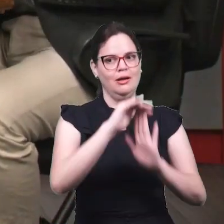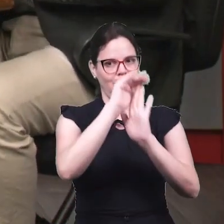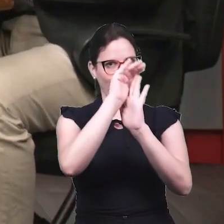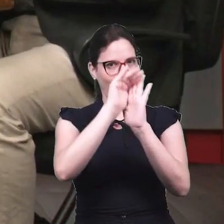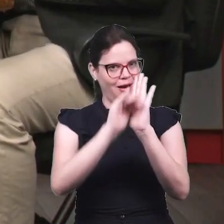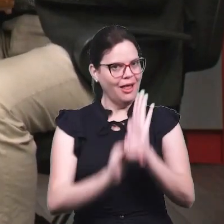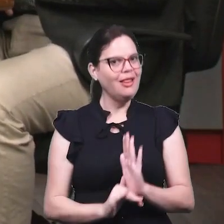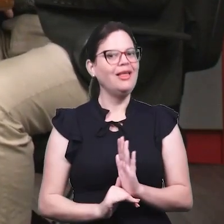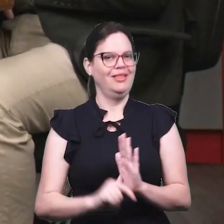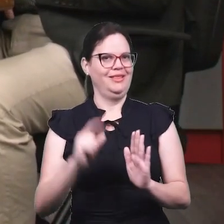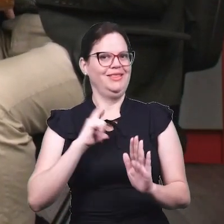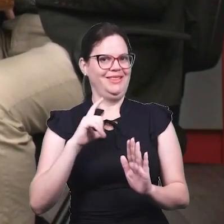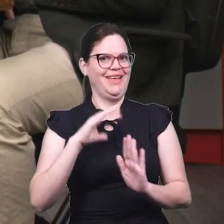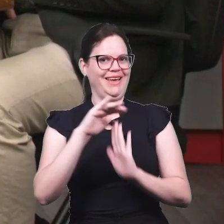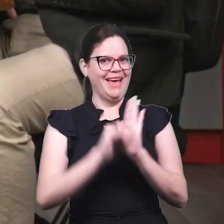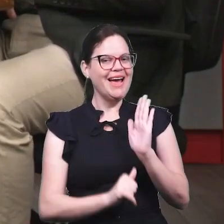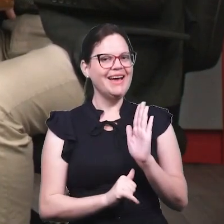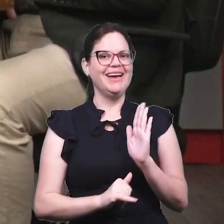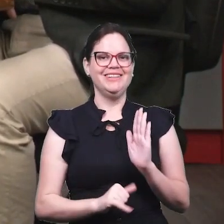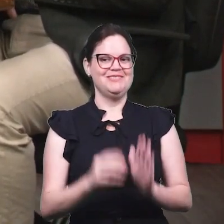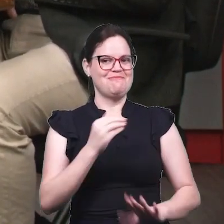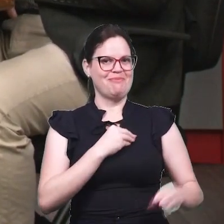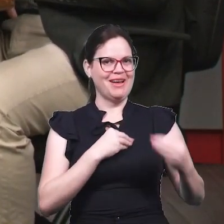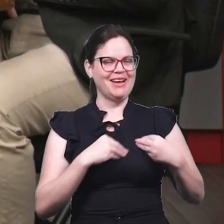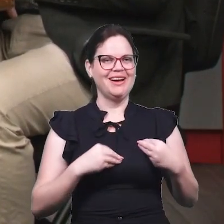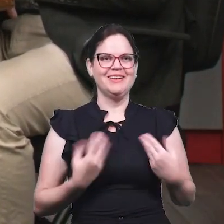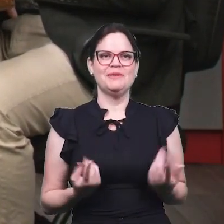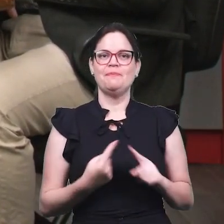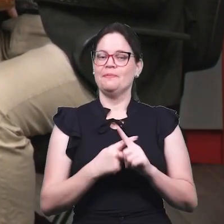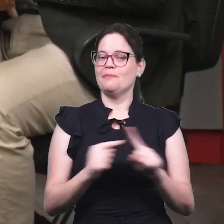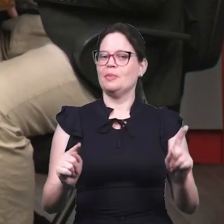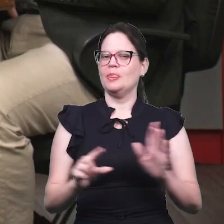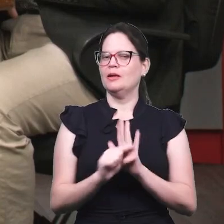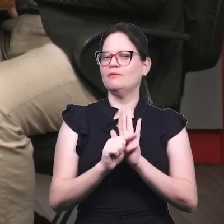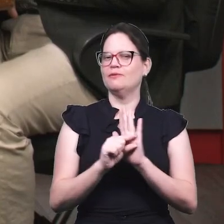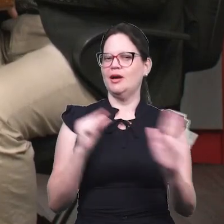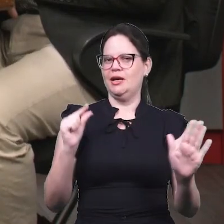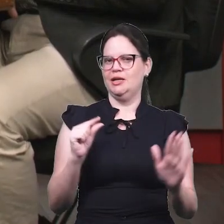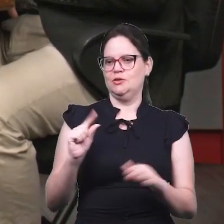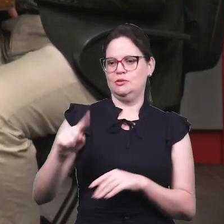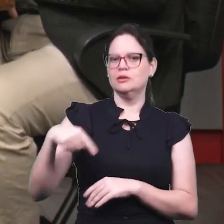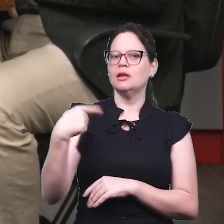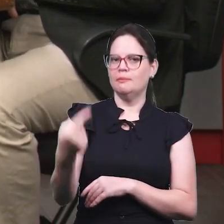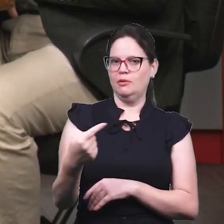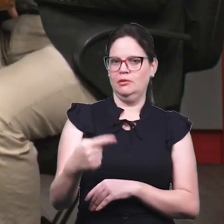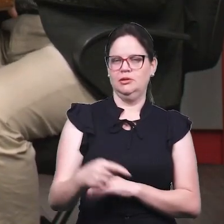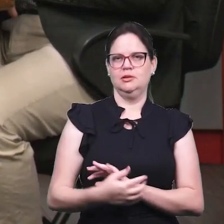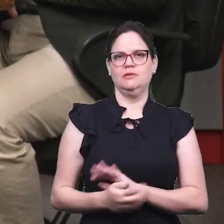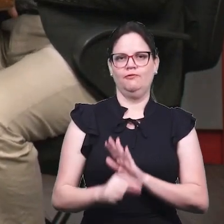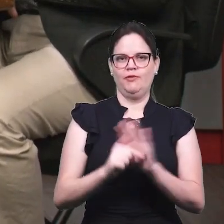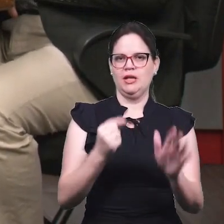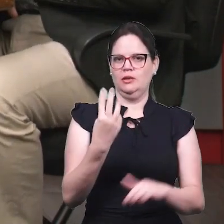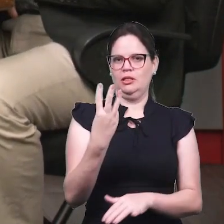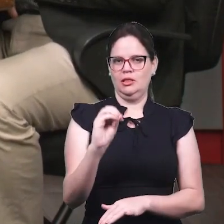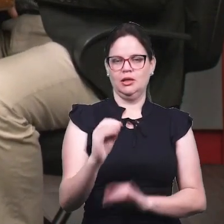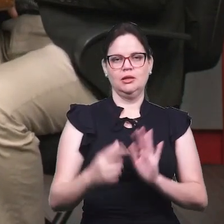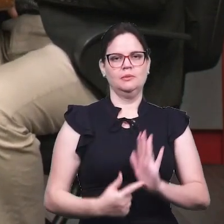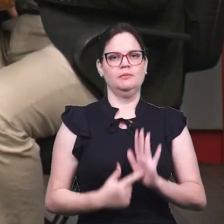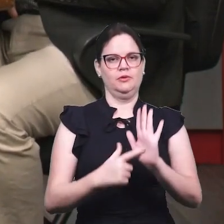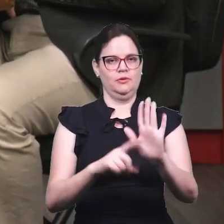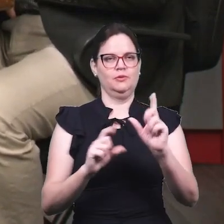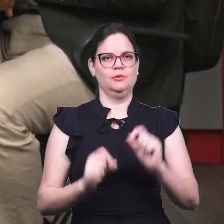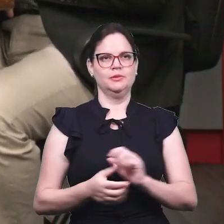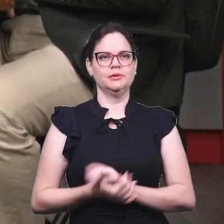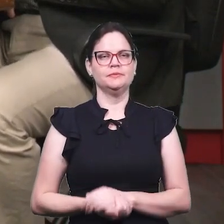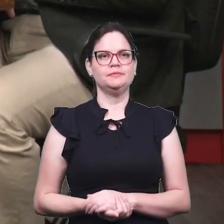É uma lista grande, né? Uma lista grande. Interessante que, num verso precedente, ele